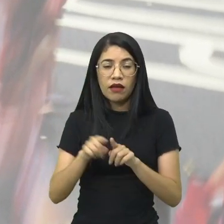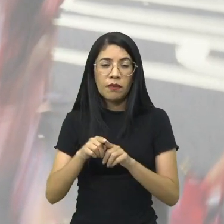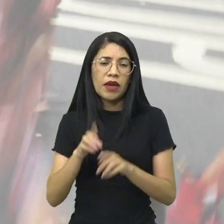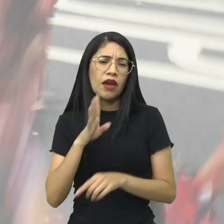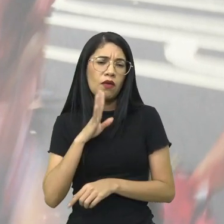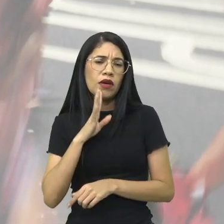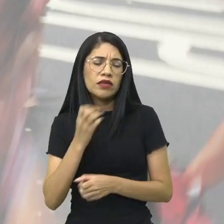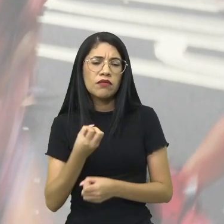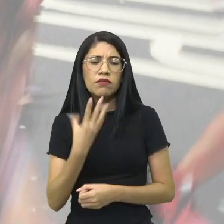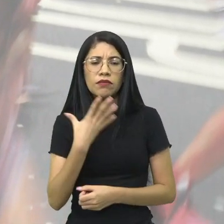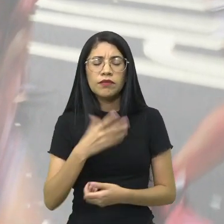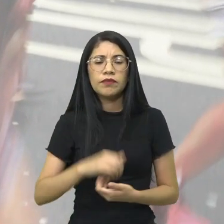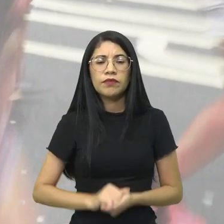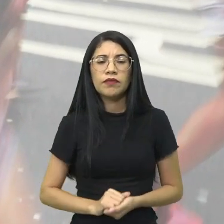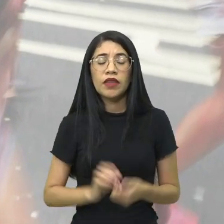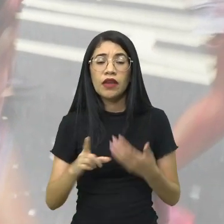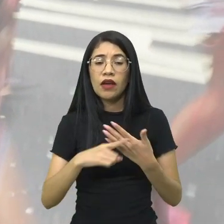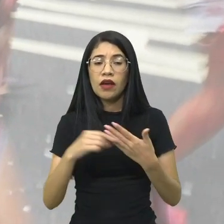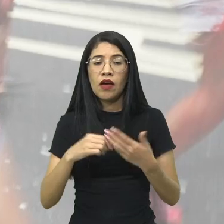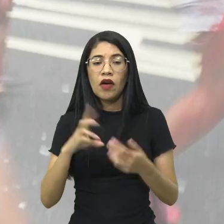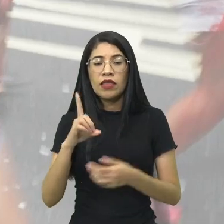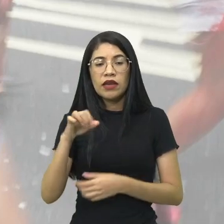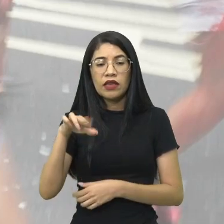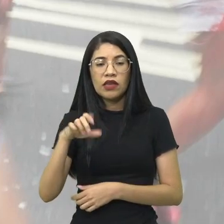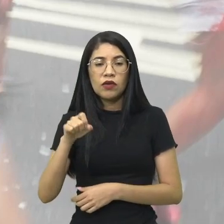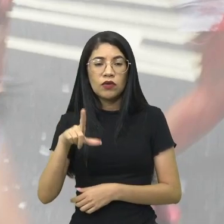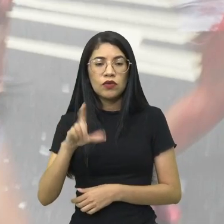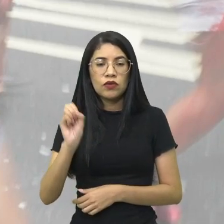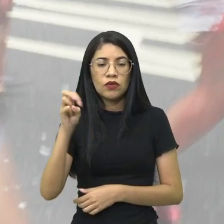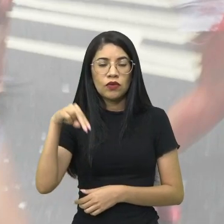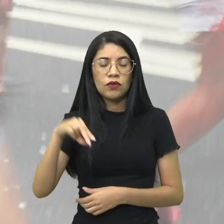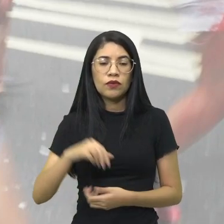conhecer. Autor, Denilson Saturnino.